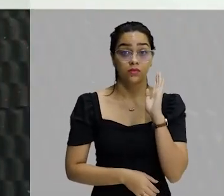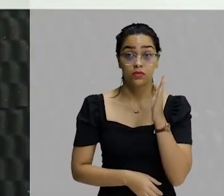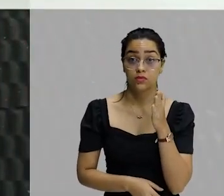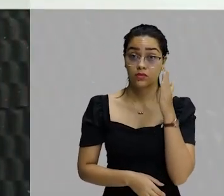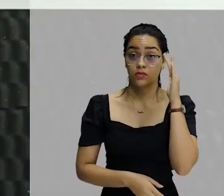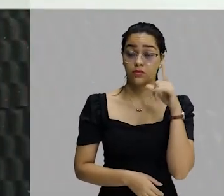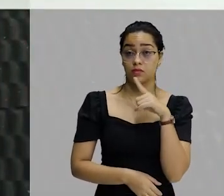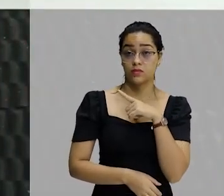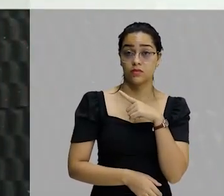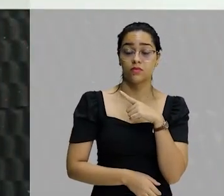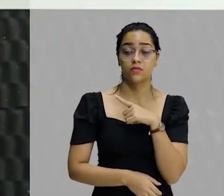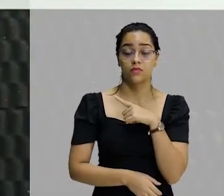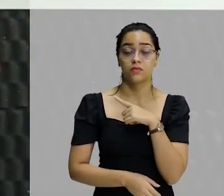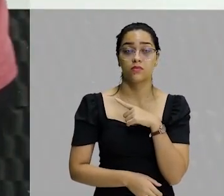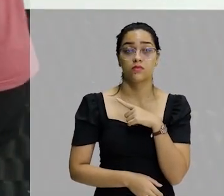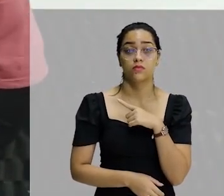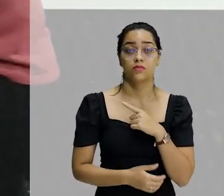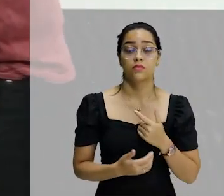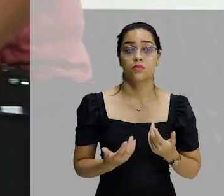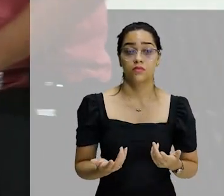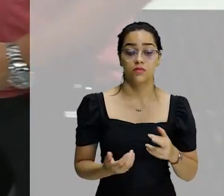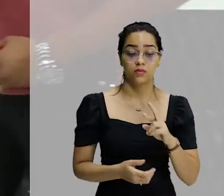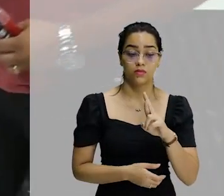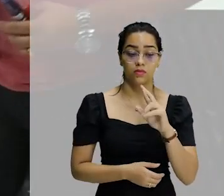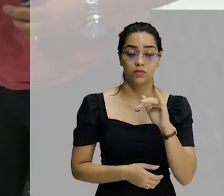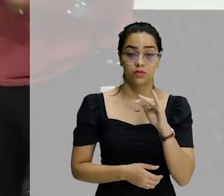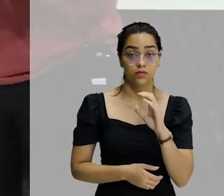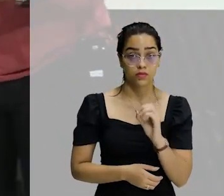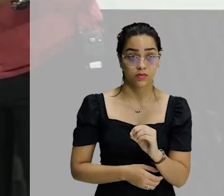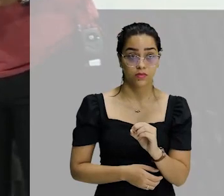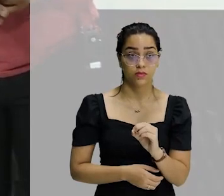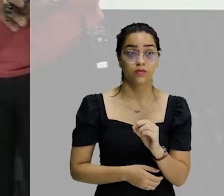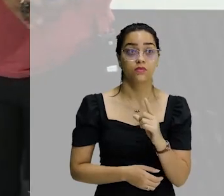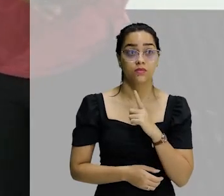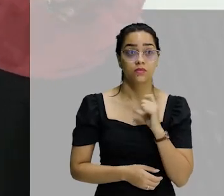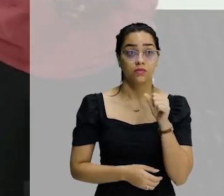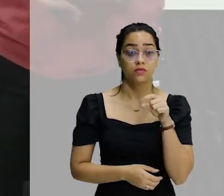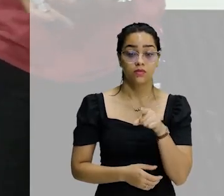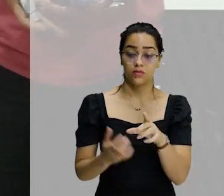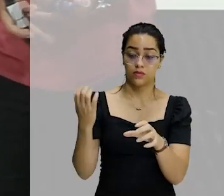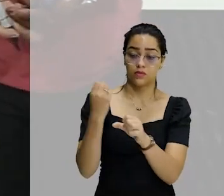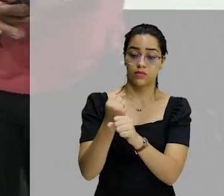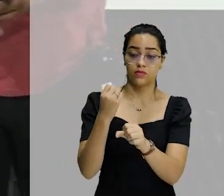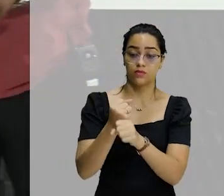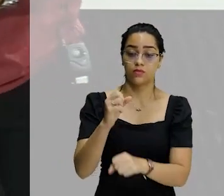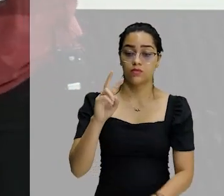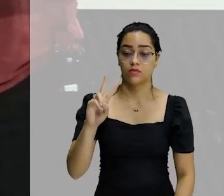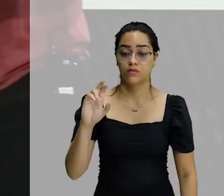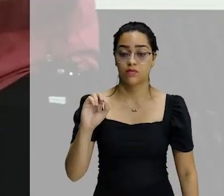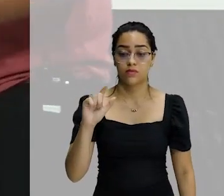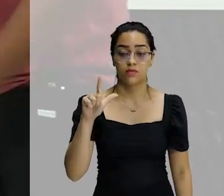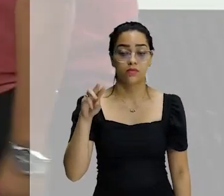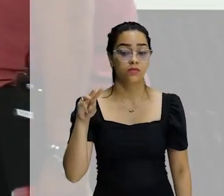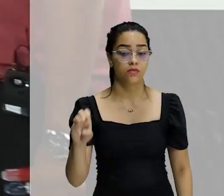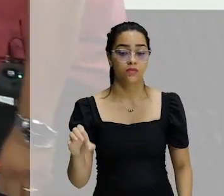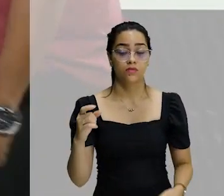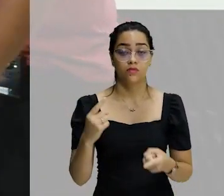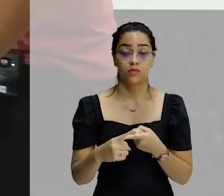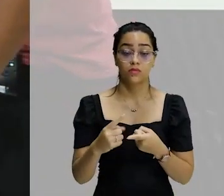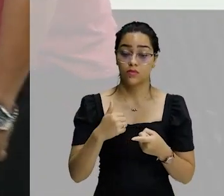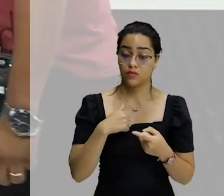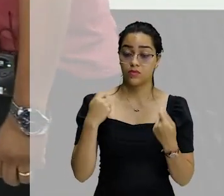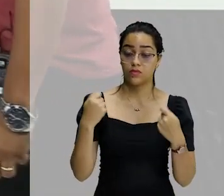ó. Se você já tem o raio, tem como agora você calcular o volume. Tá? Porque